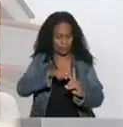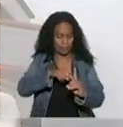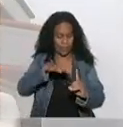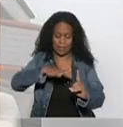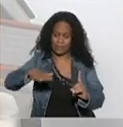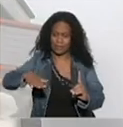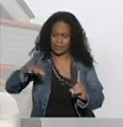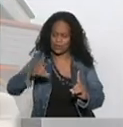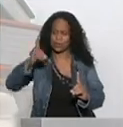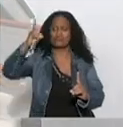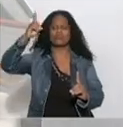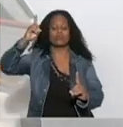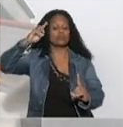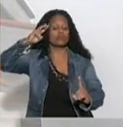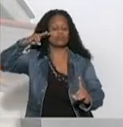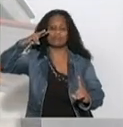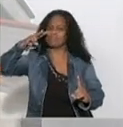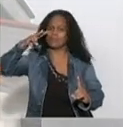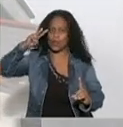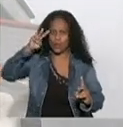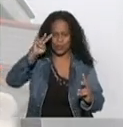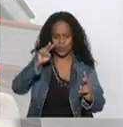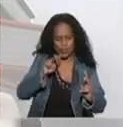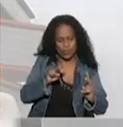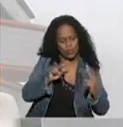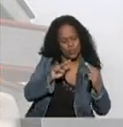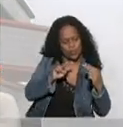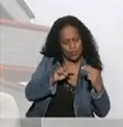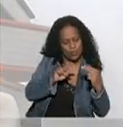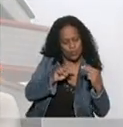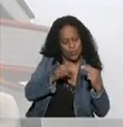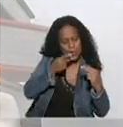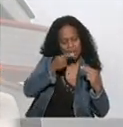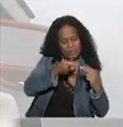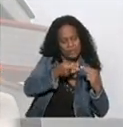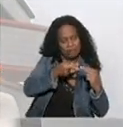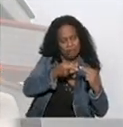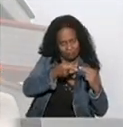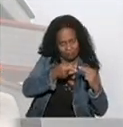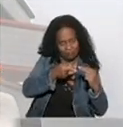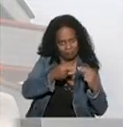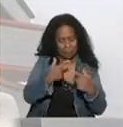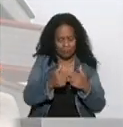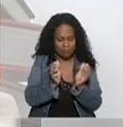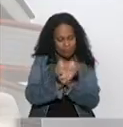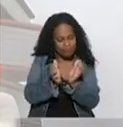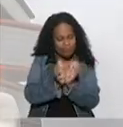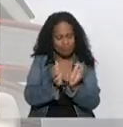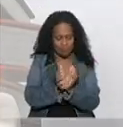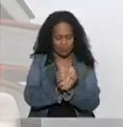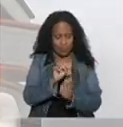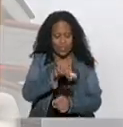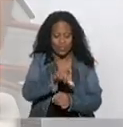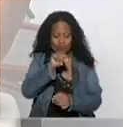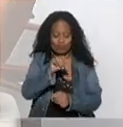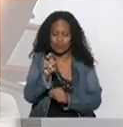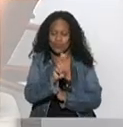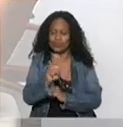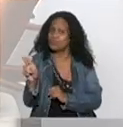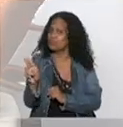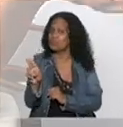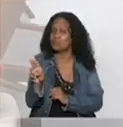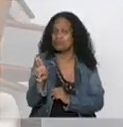estava já escolhido, seria Casa da Criança, para mostrar o respeito à criança, porque eles se incomodavam com esses nomes